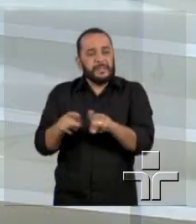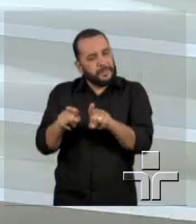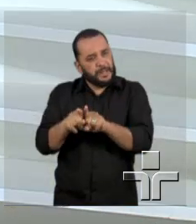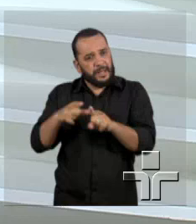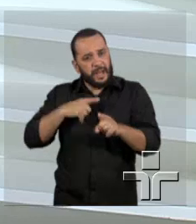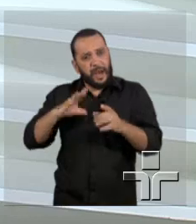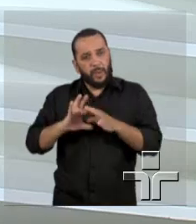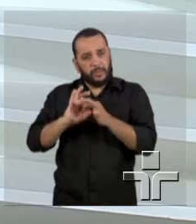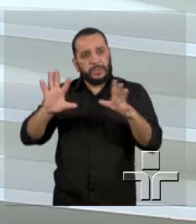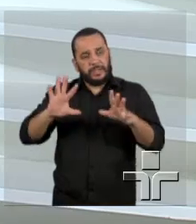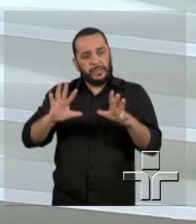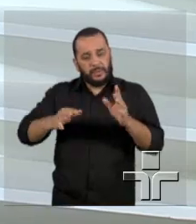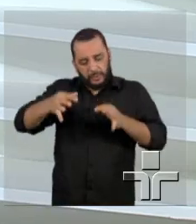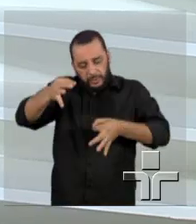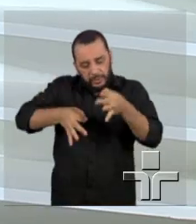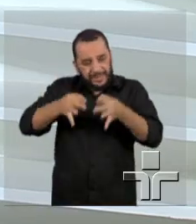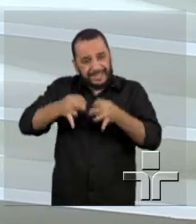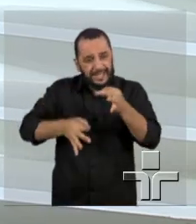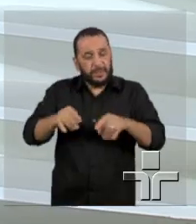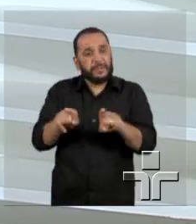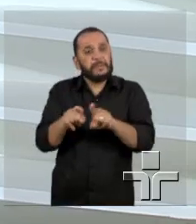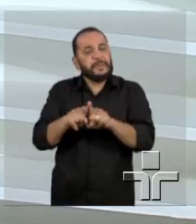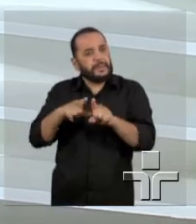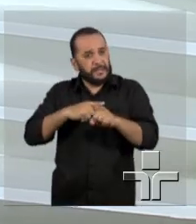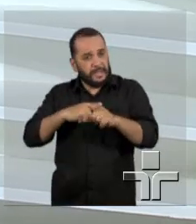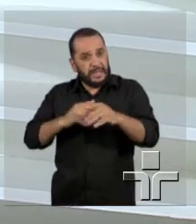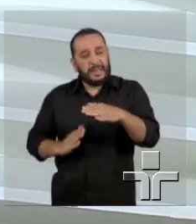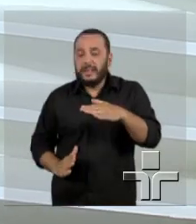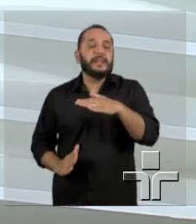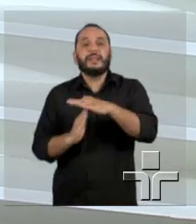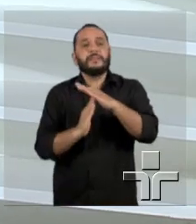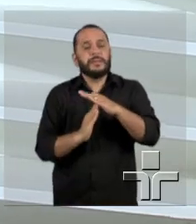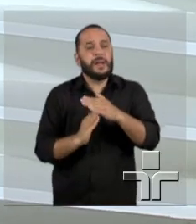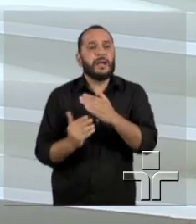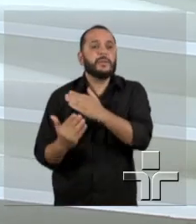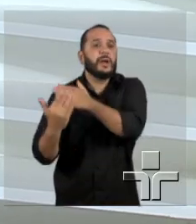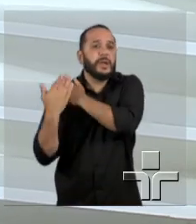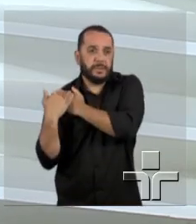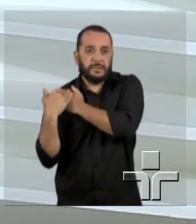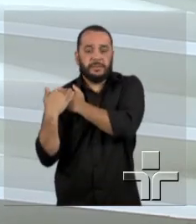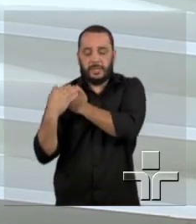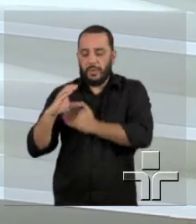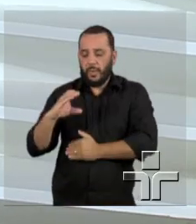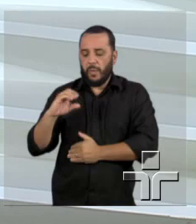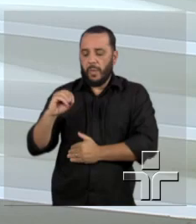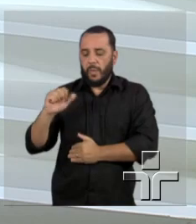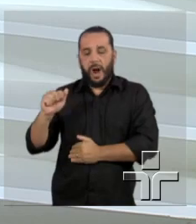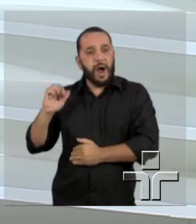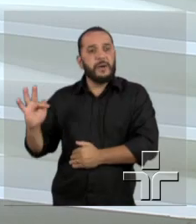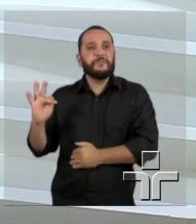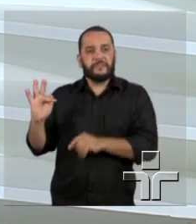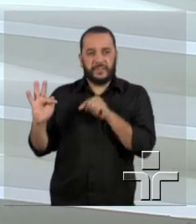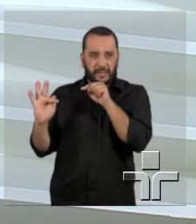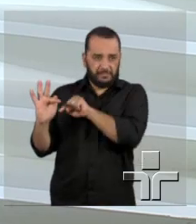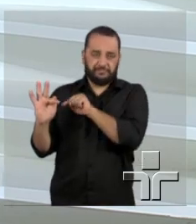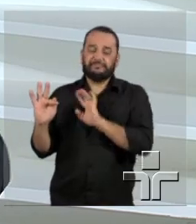judicial, e quando limitados ao que ele entende ser o papel do COAF, que é